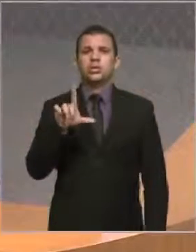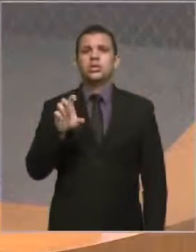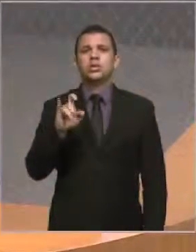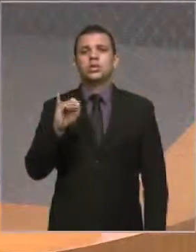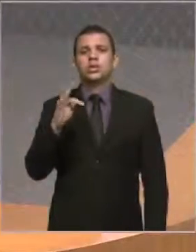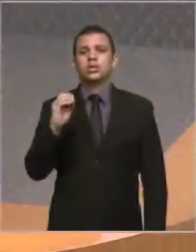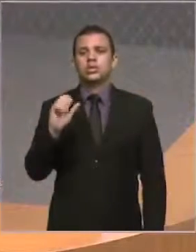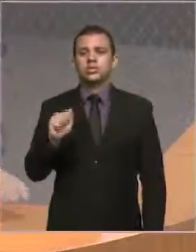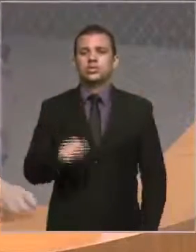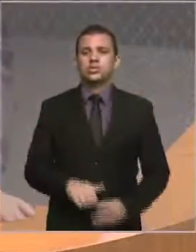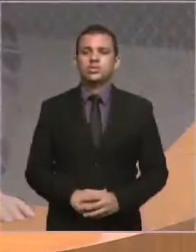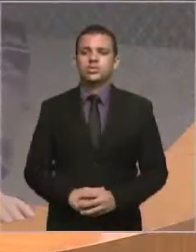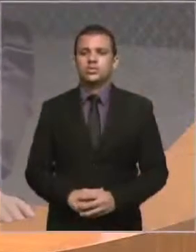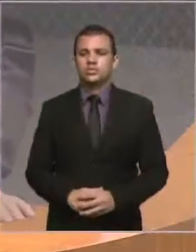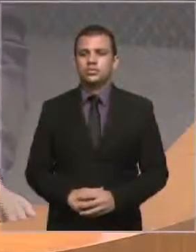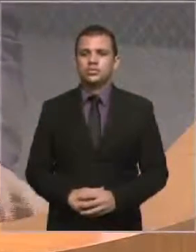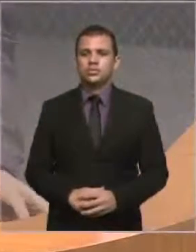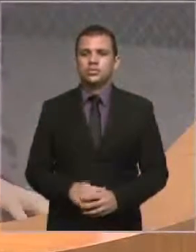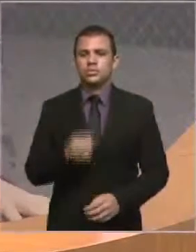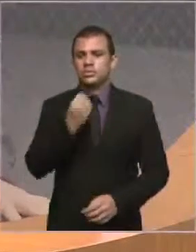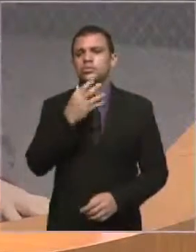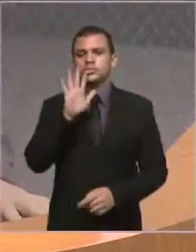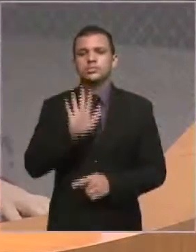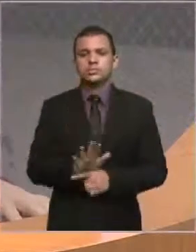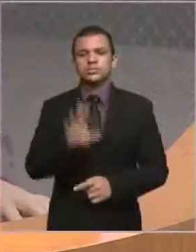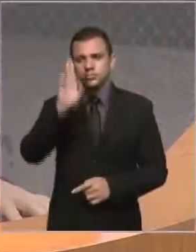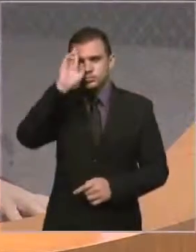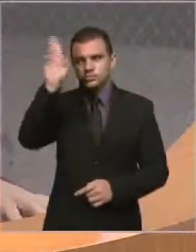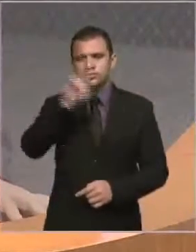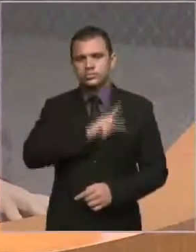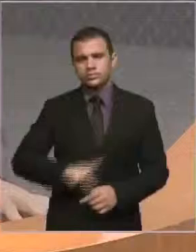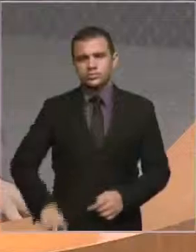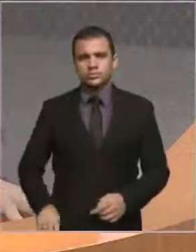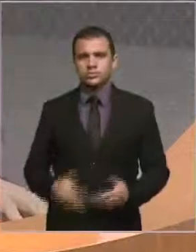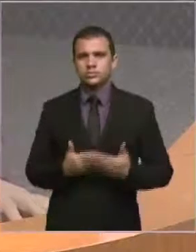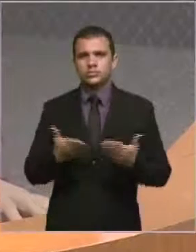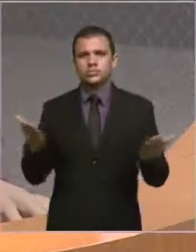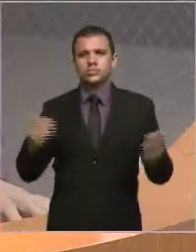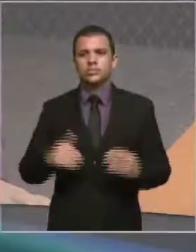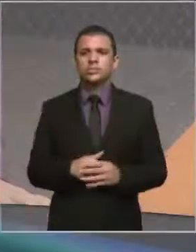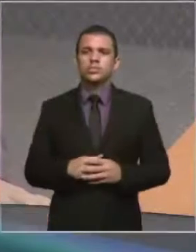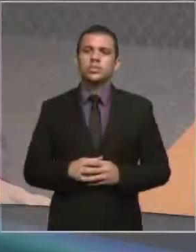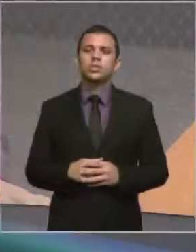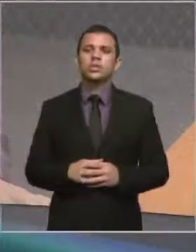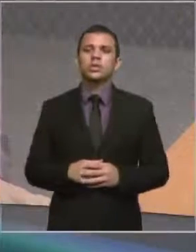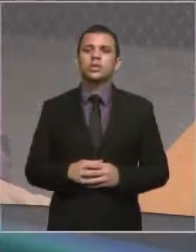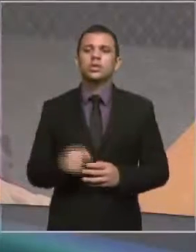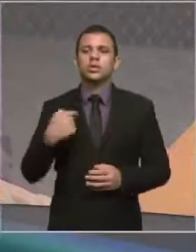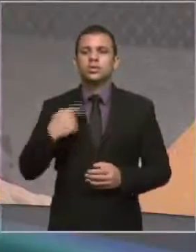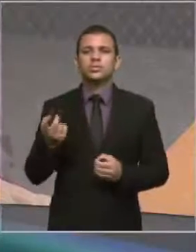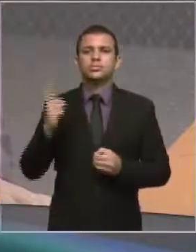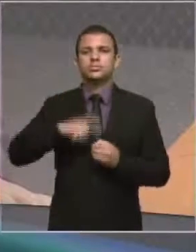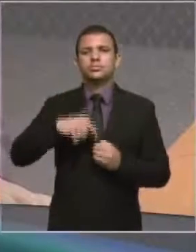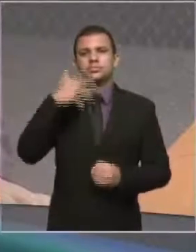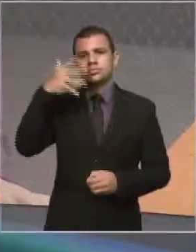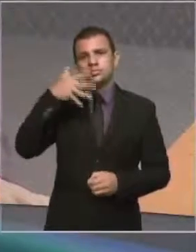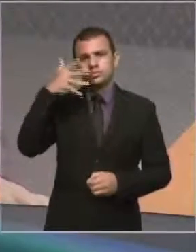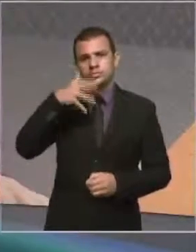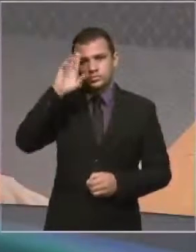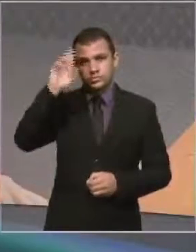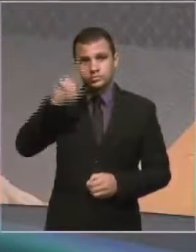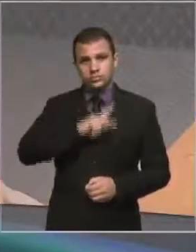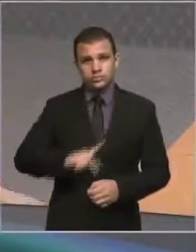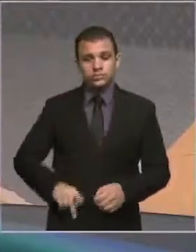Boa tarde, senhor presidente. Senhoras e senhores, galeria, imprensa. Volto à tribuna, senhor presidente.